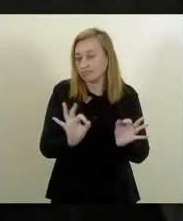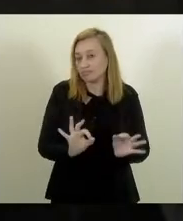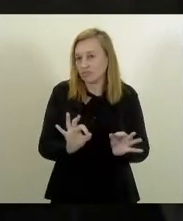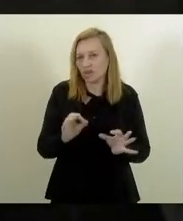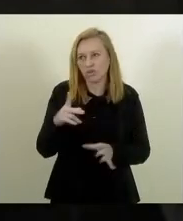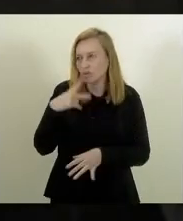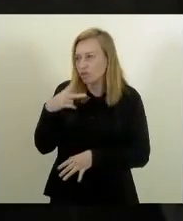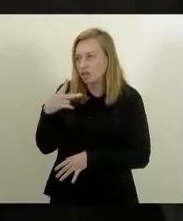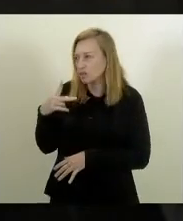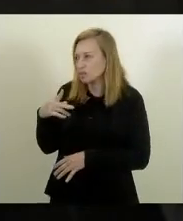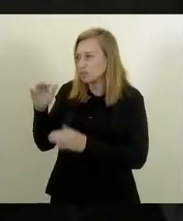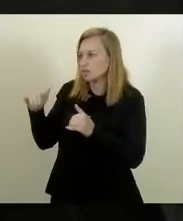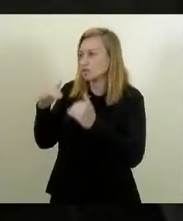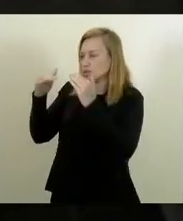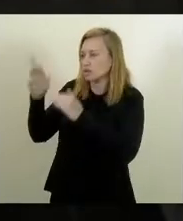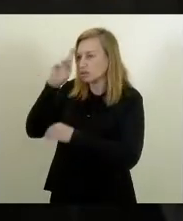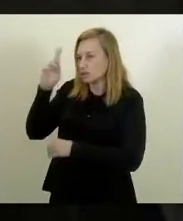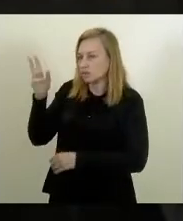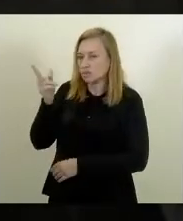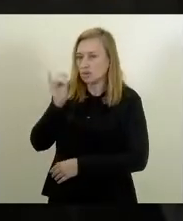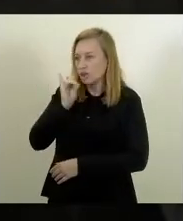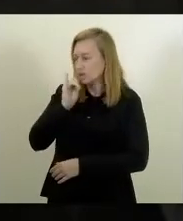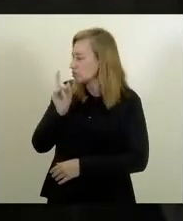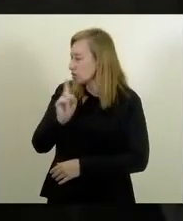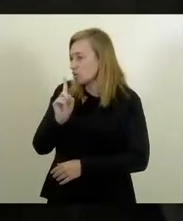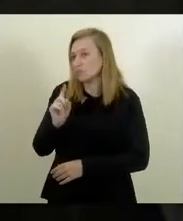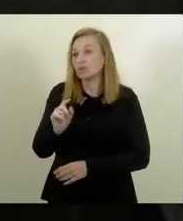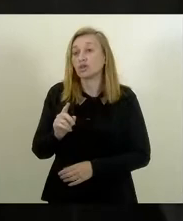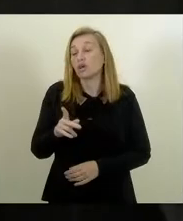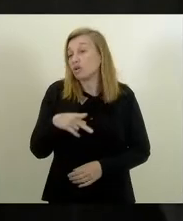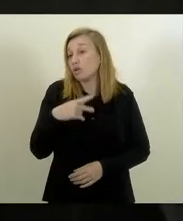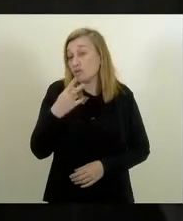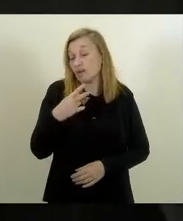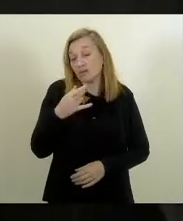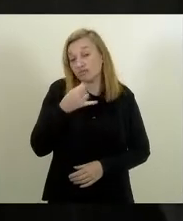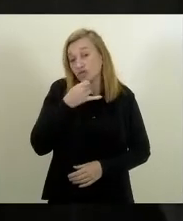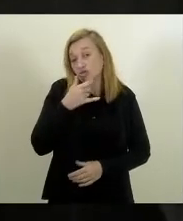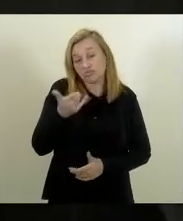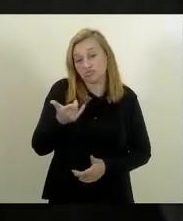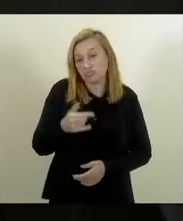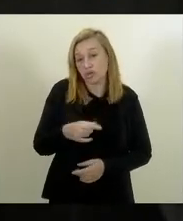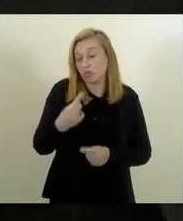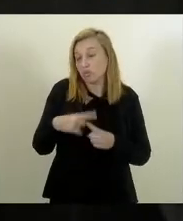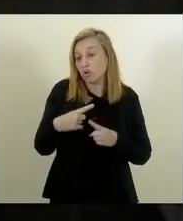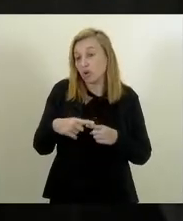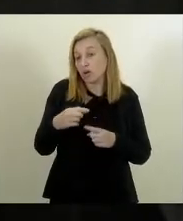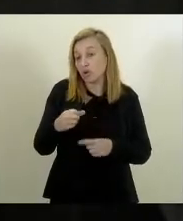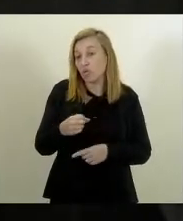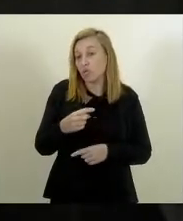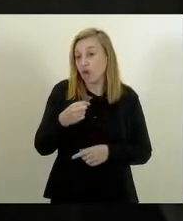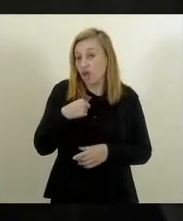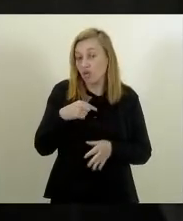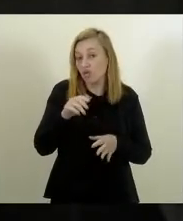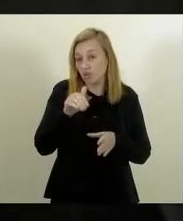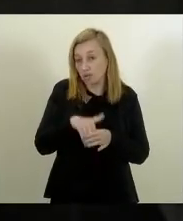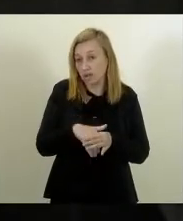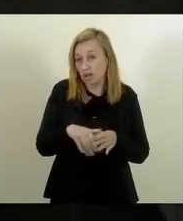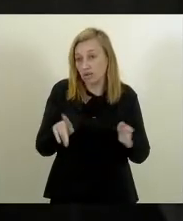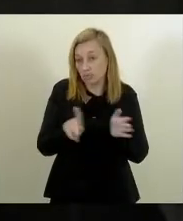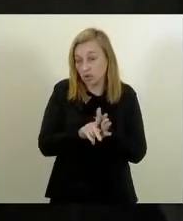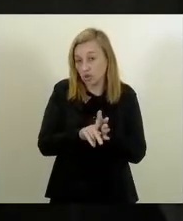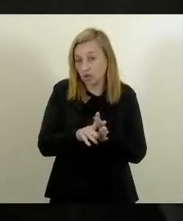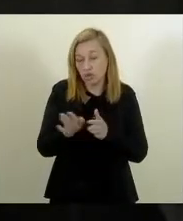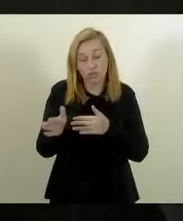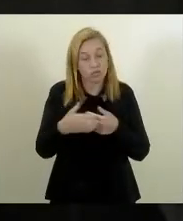Vossa Excelência, que foi o relator. É isso que me chateia. Porque quando eu vou votar projeto de